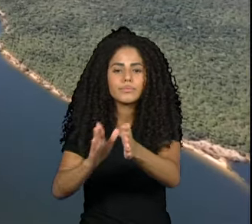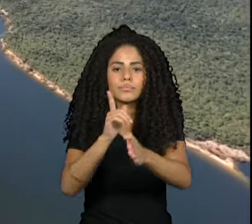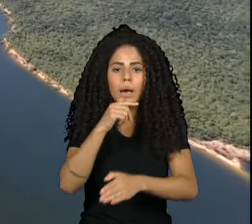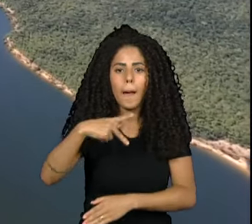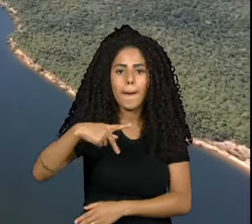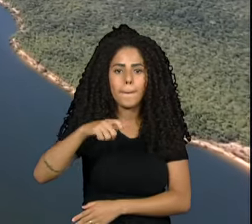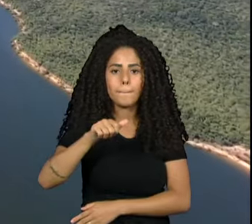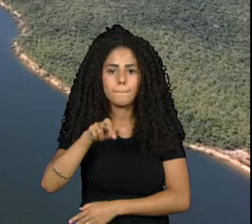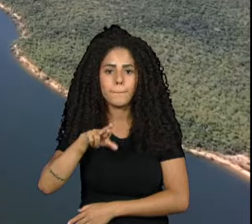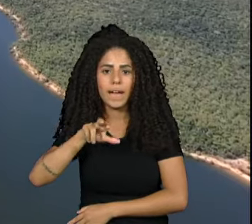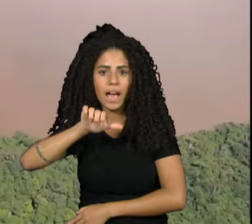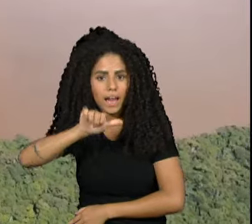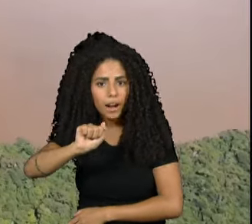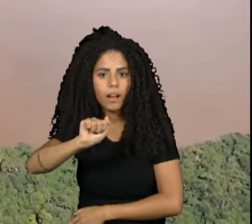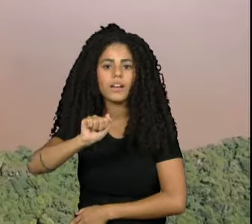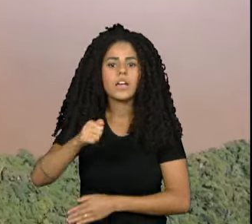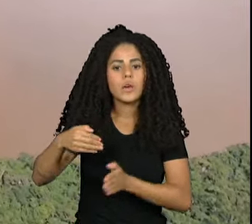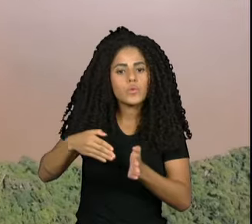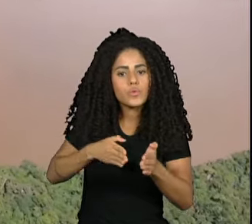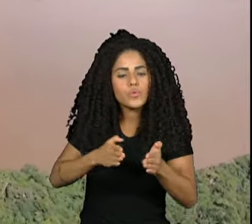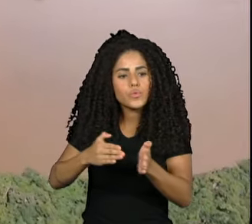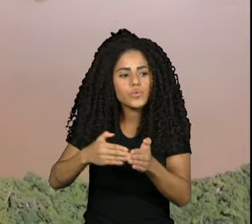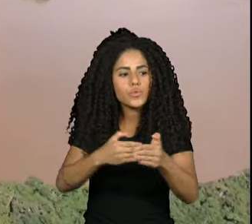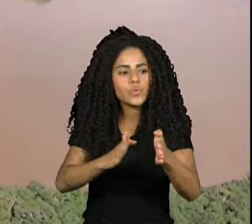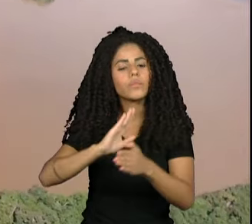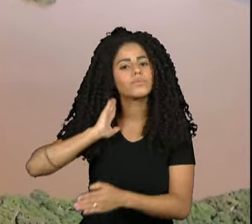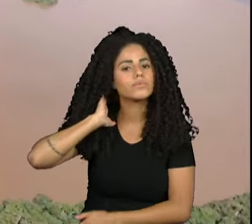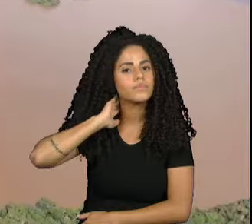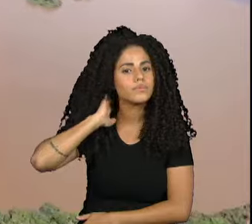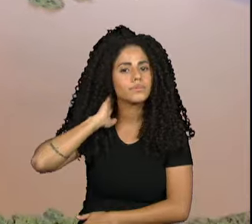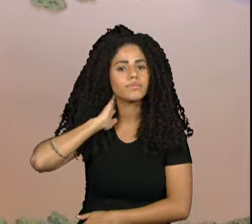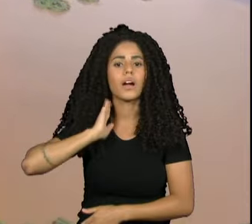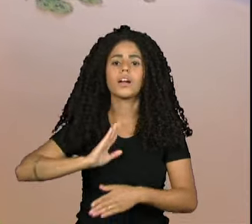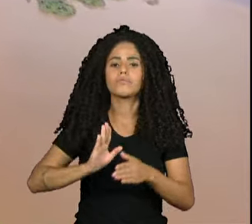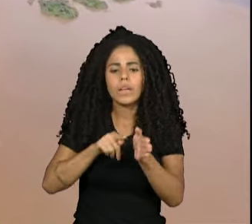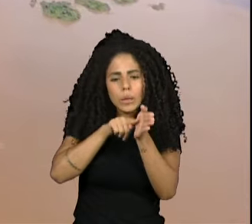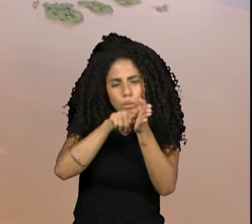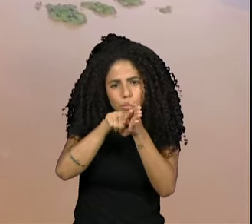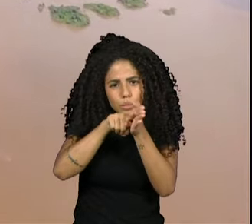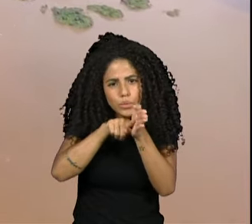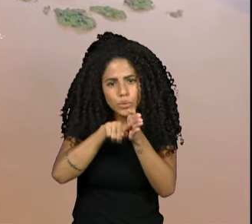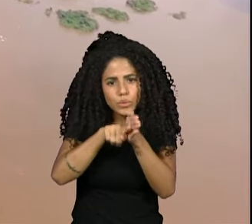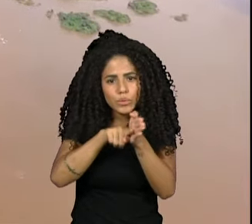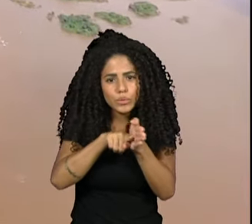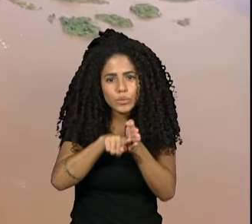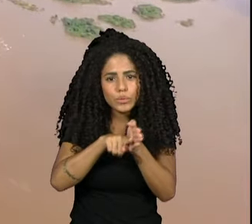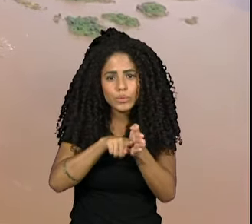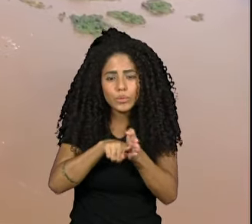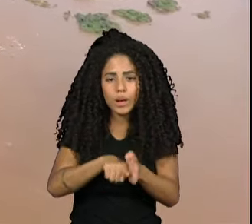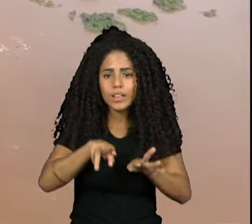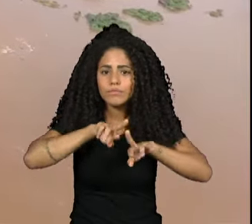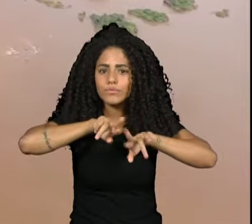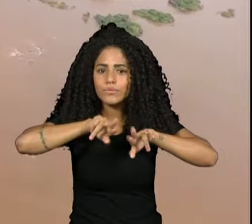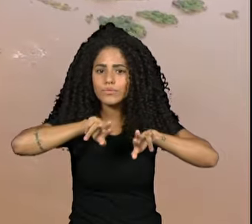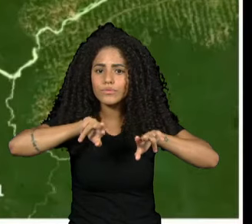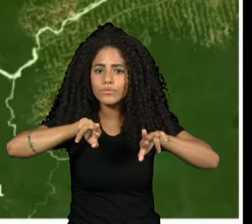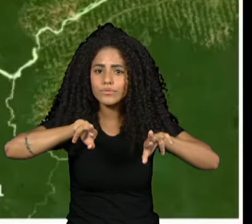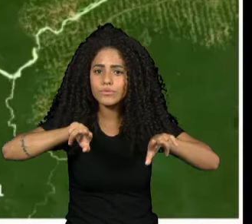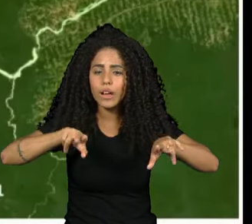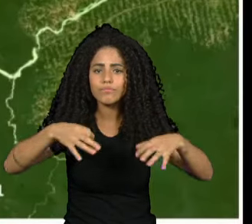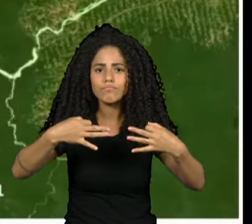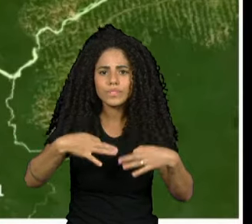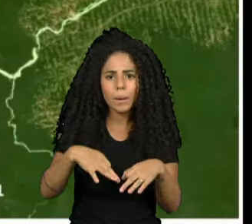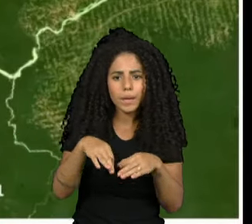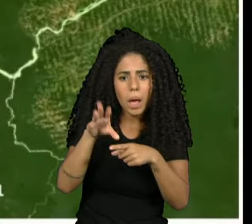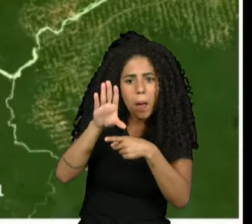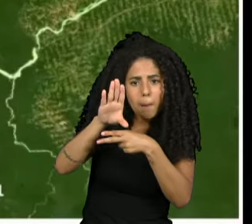como Caribe Amazônico, ficaram turvas. Pesquisadores do MAP Biomas rastrearam a origem dos sedimentos a